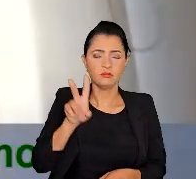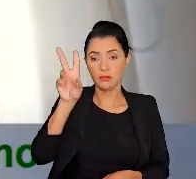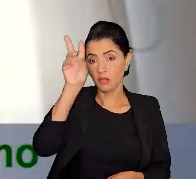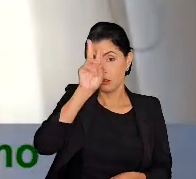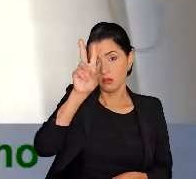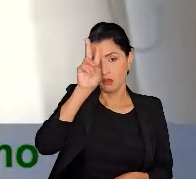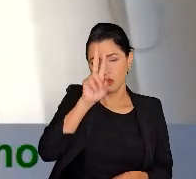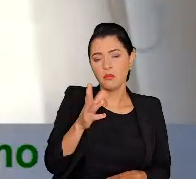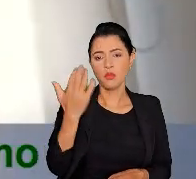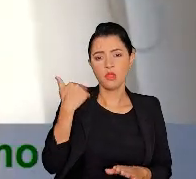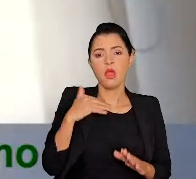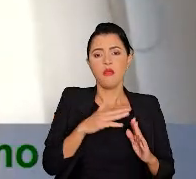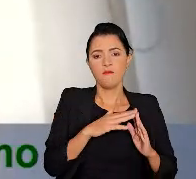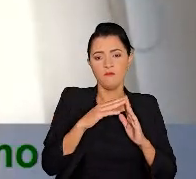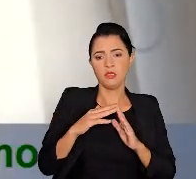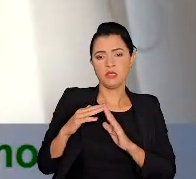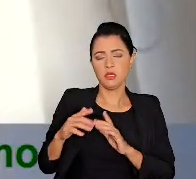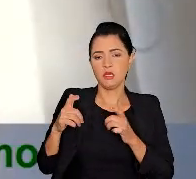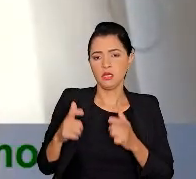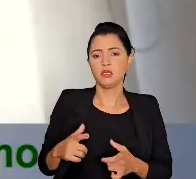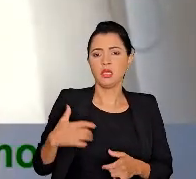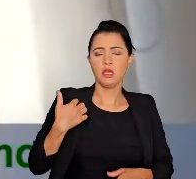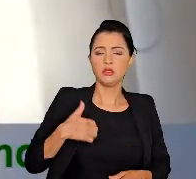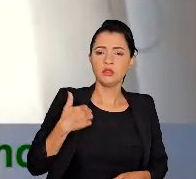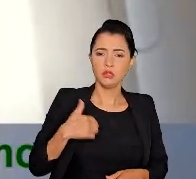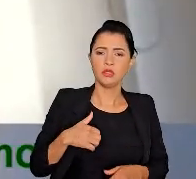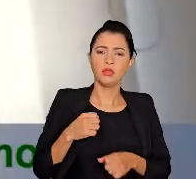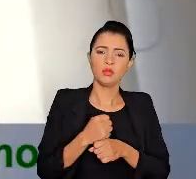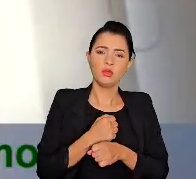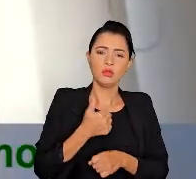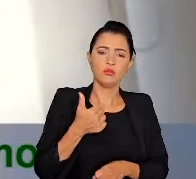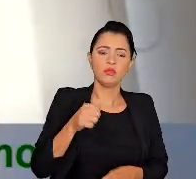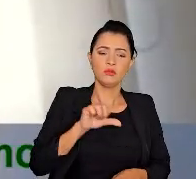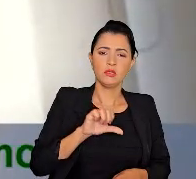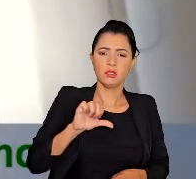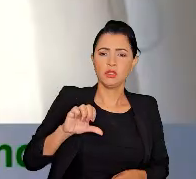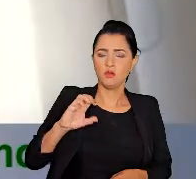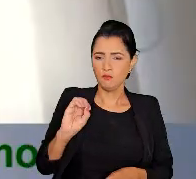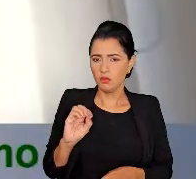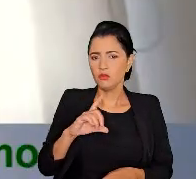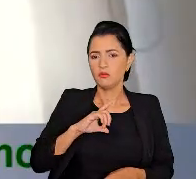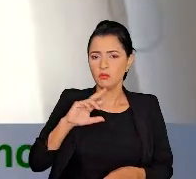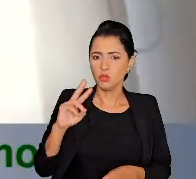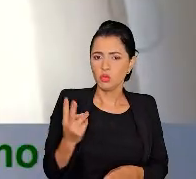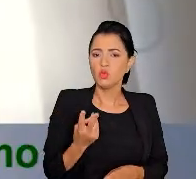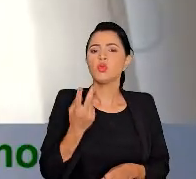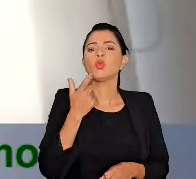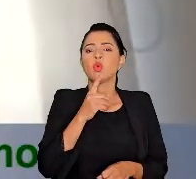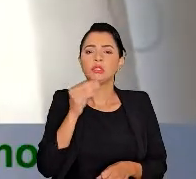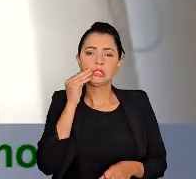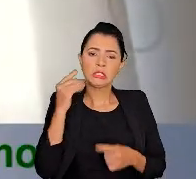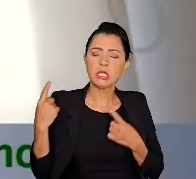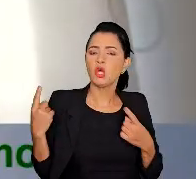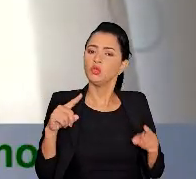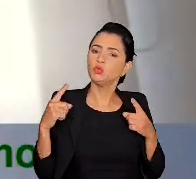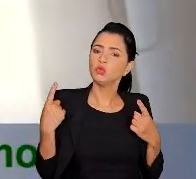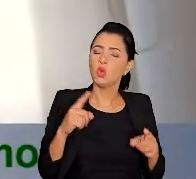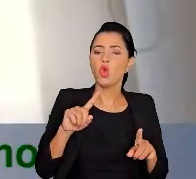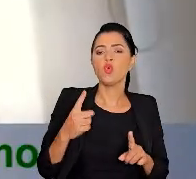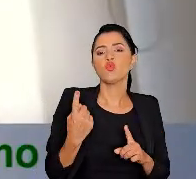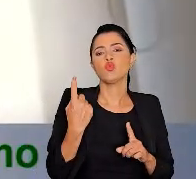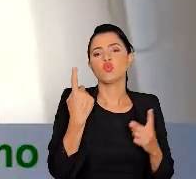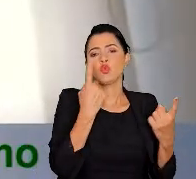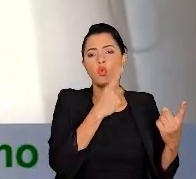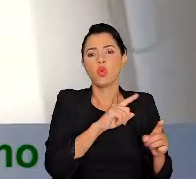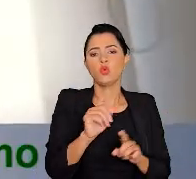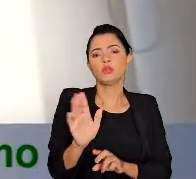nossa vizinhança, na Argentina, na década de 1990, tivemos 2 atentados, um deles contra a Embaixada